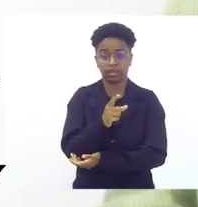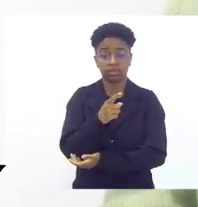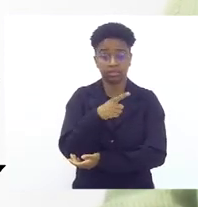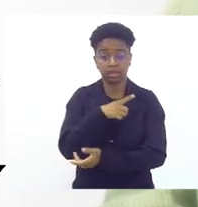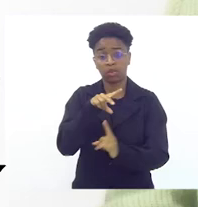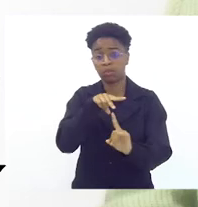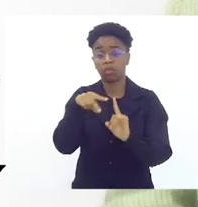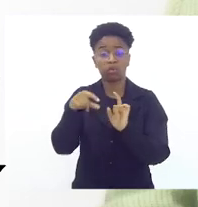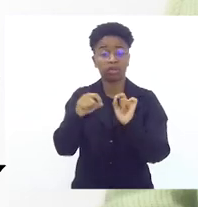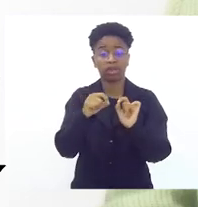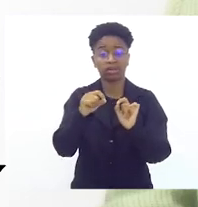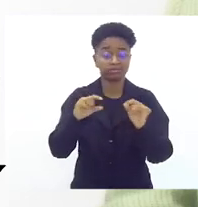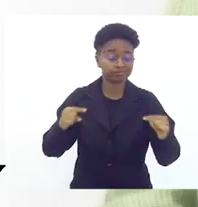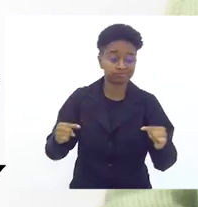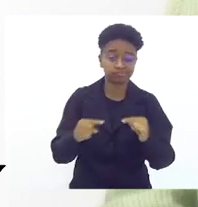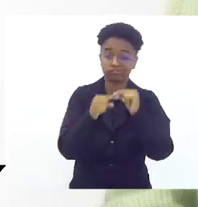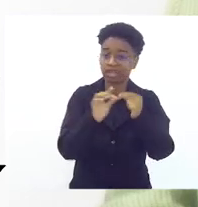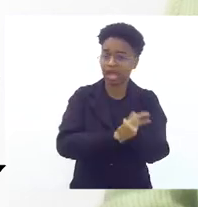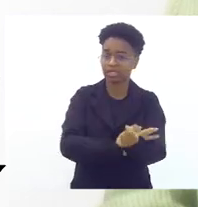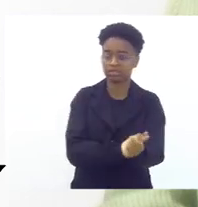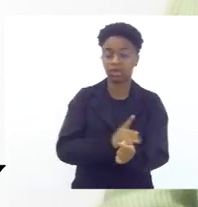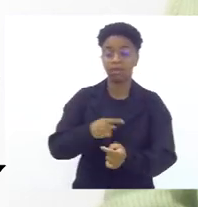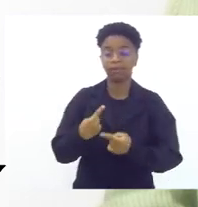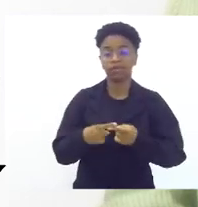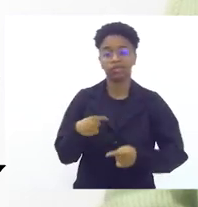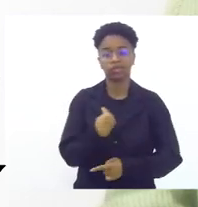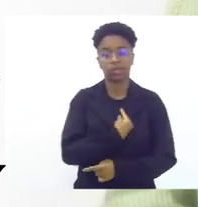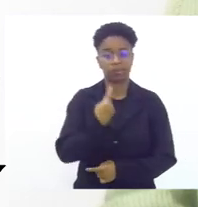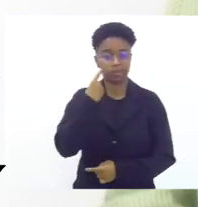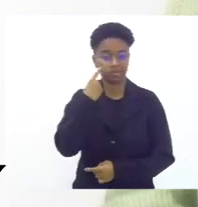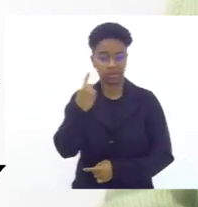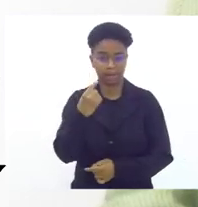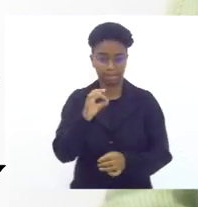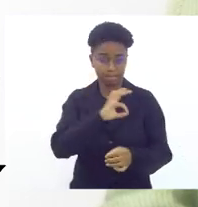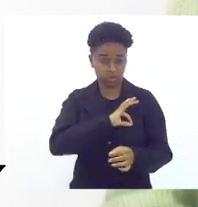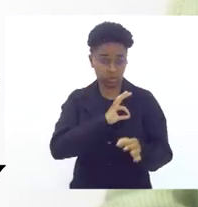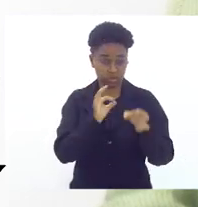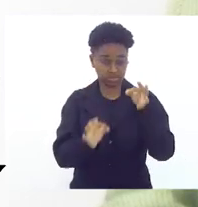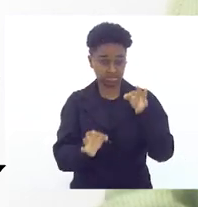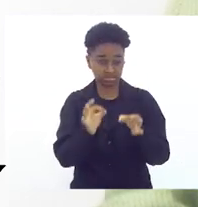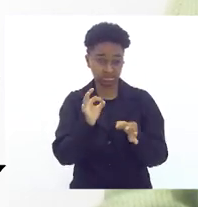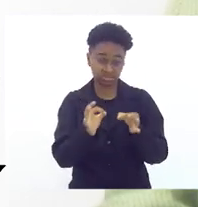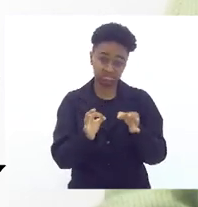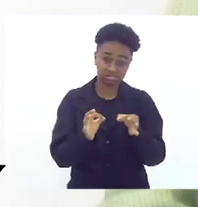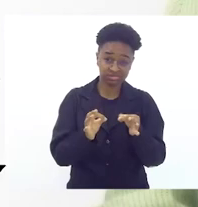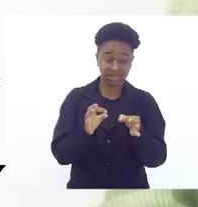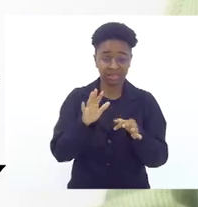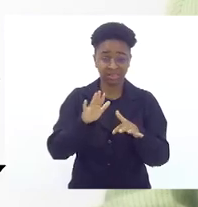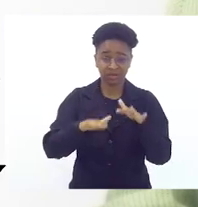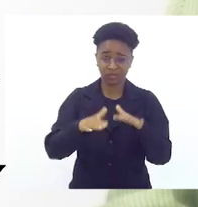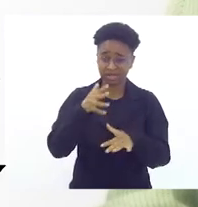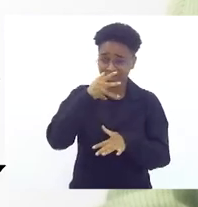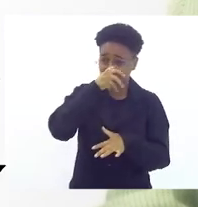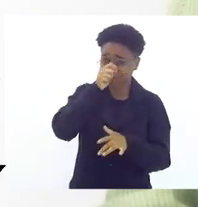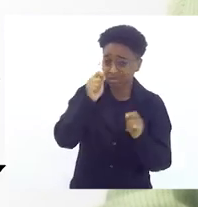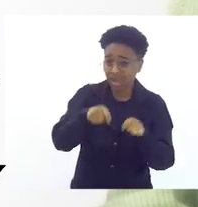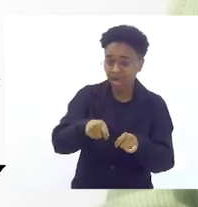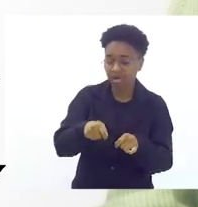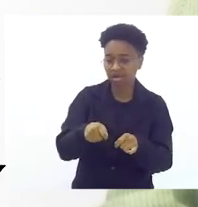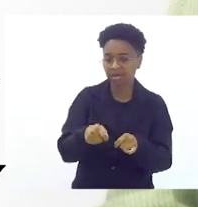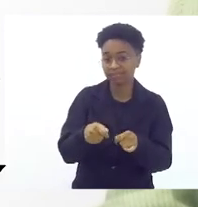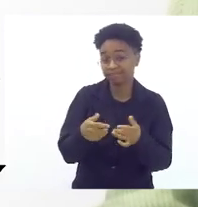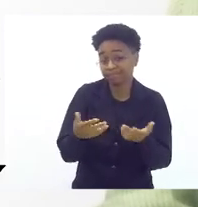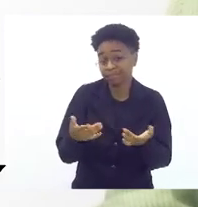viés racial a gente pensava que a polícia judiciária poderia ser a nossa salvação porque